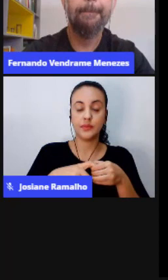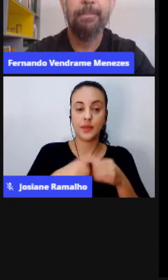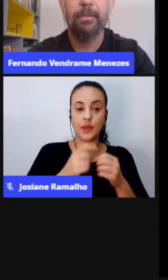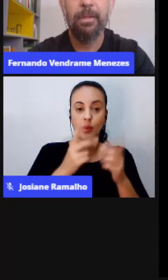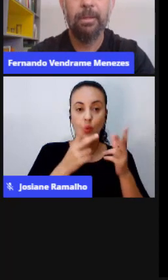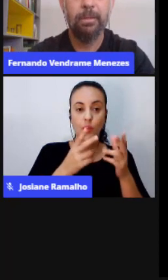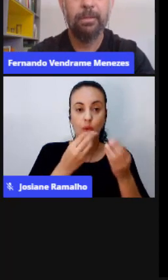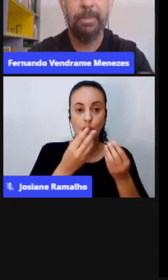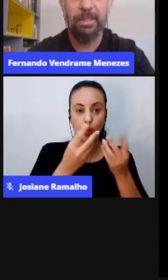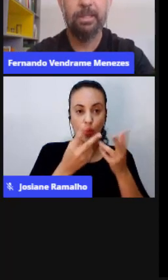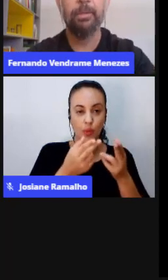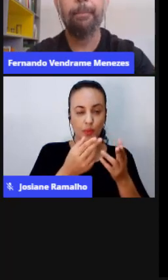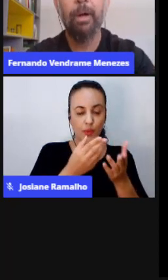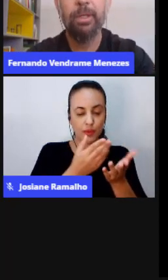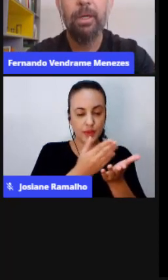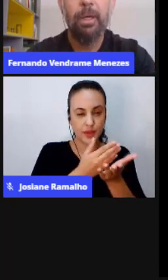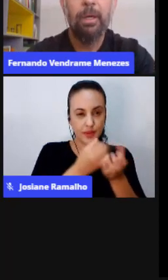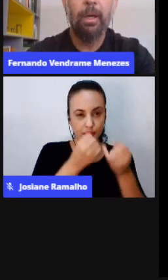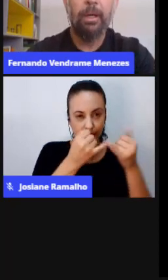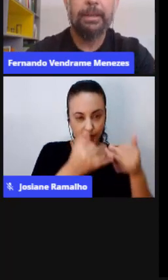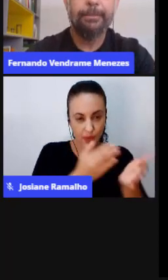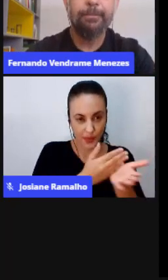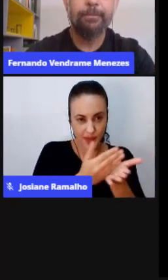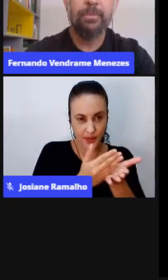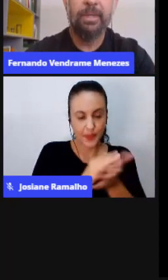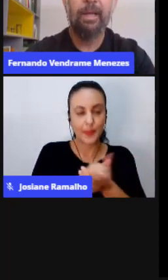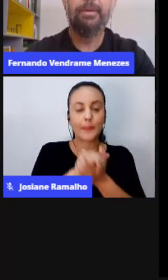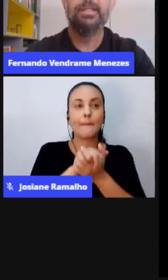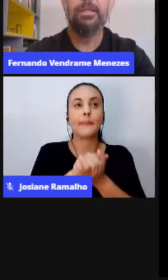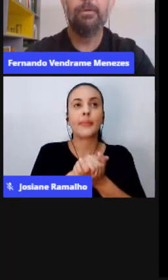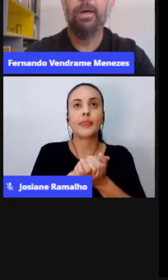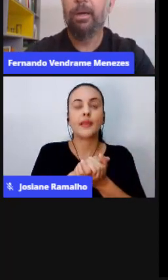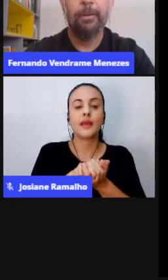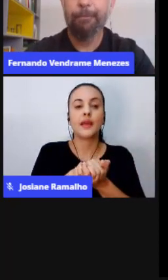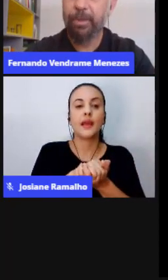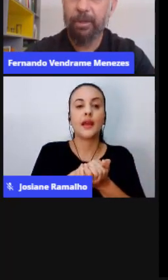da apresentação da pauta,